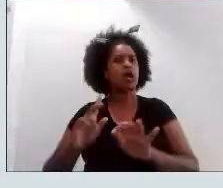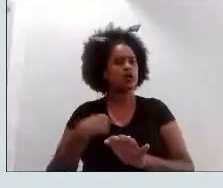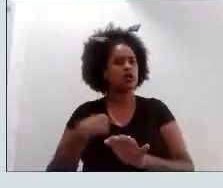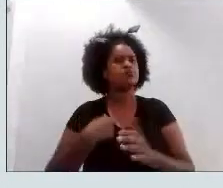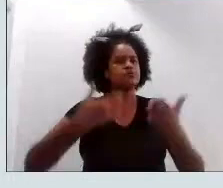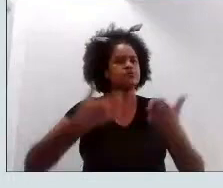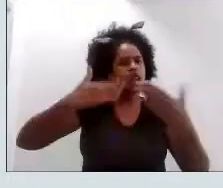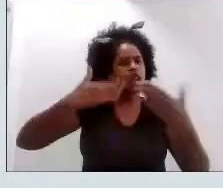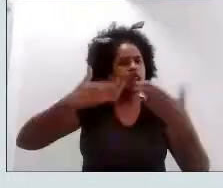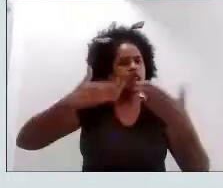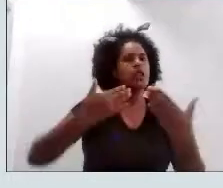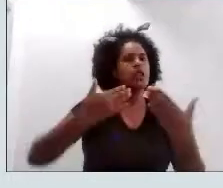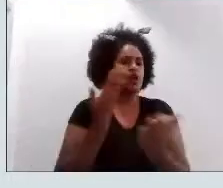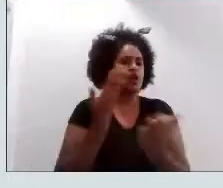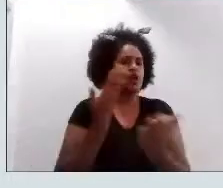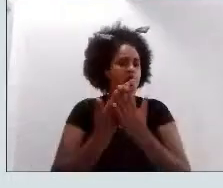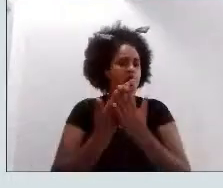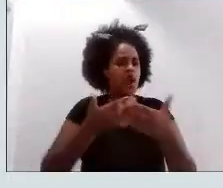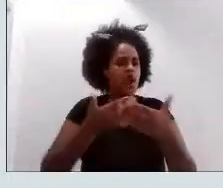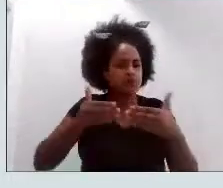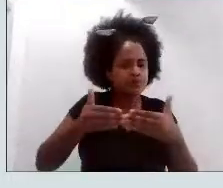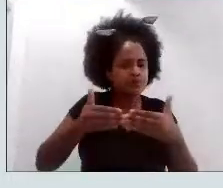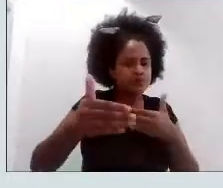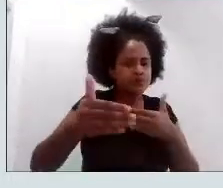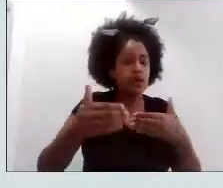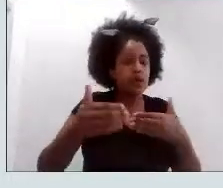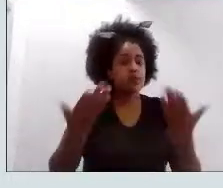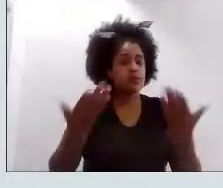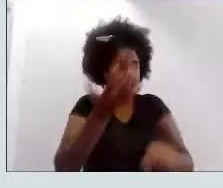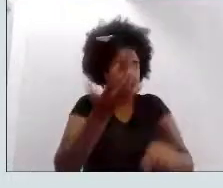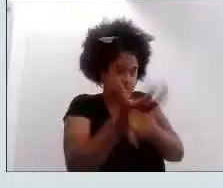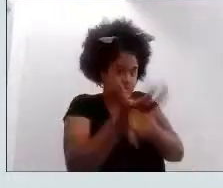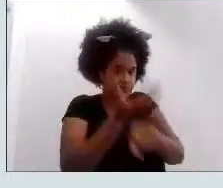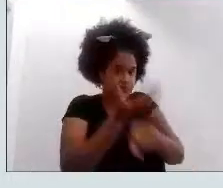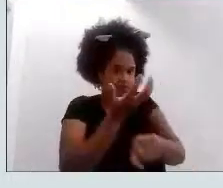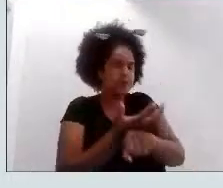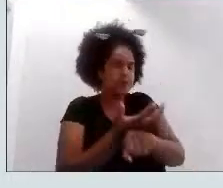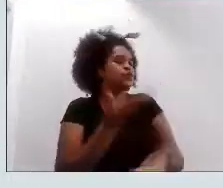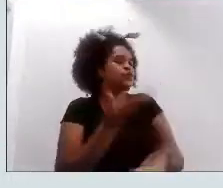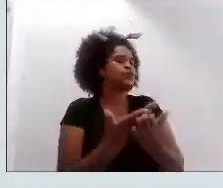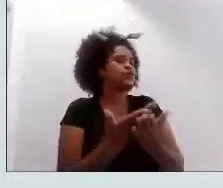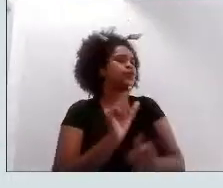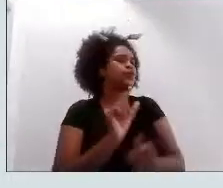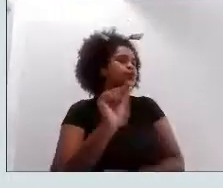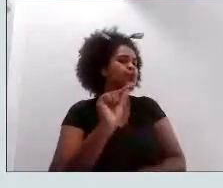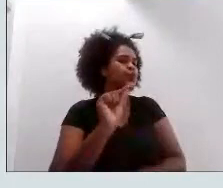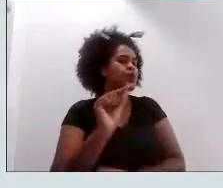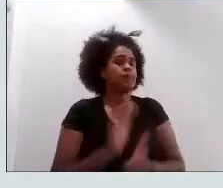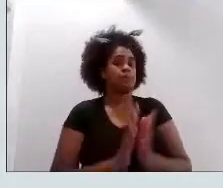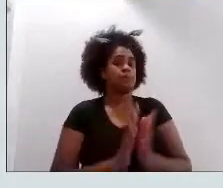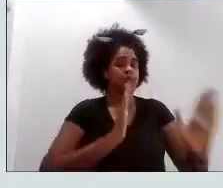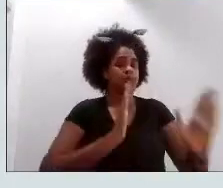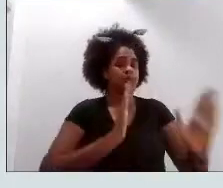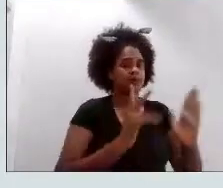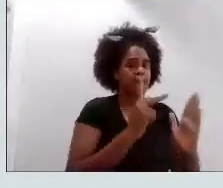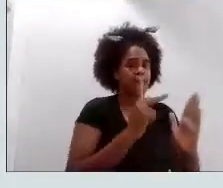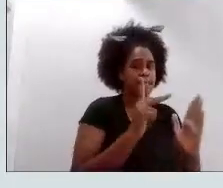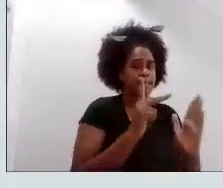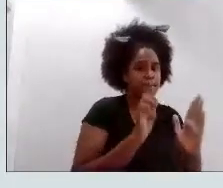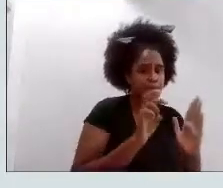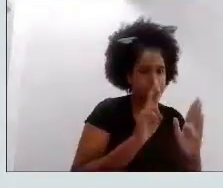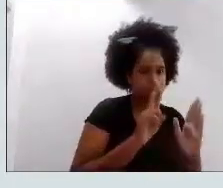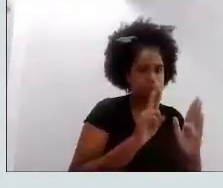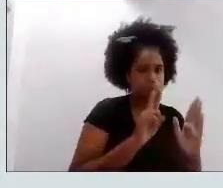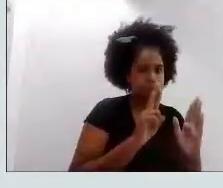aula. Então, o cronograma dessa disciplina, ele vai passar desde o período pré-cabralino, o que a gente